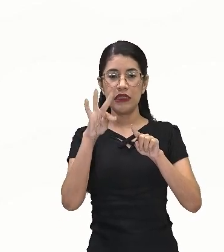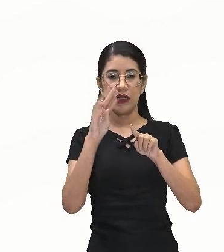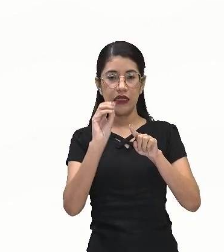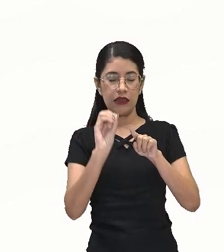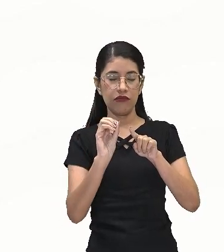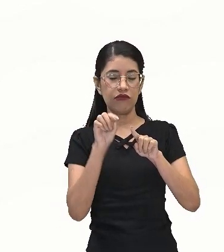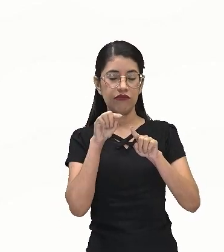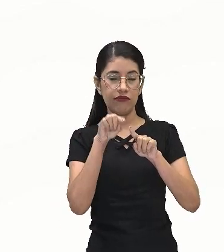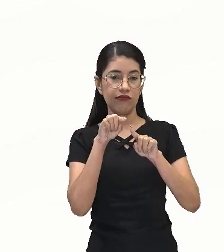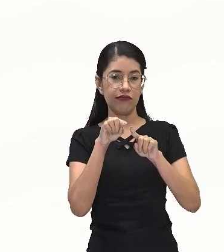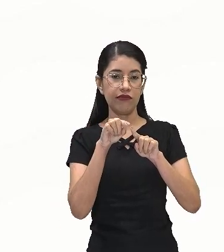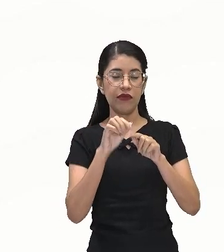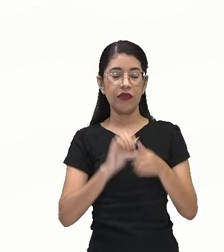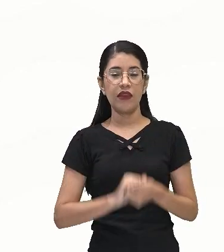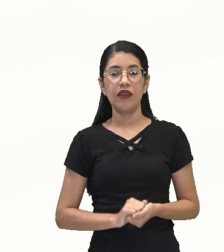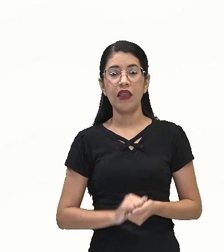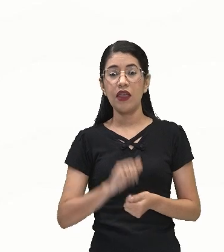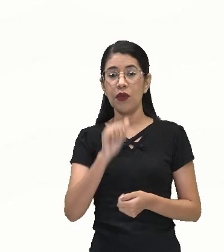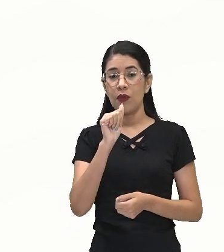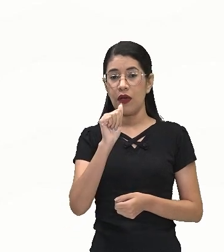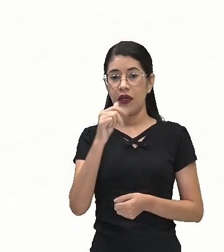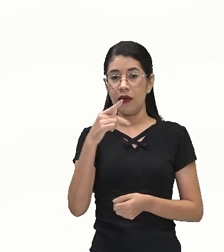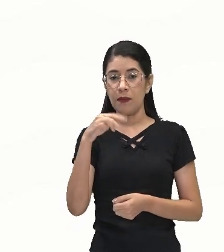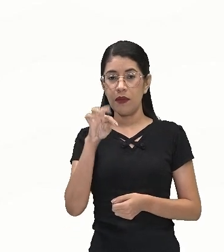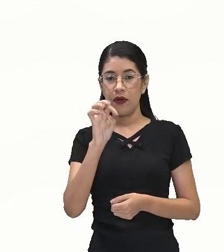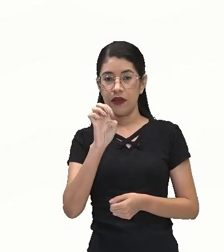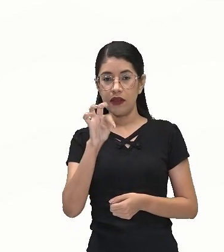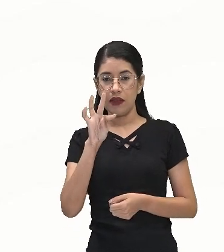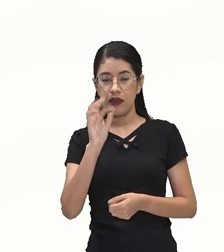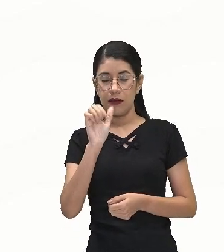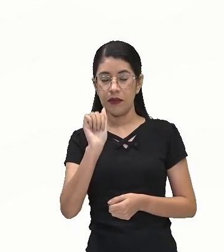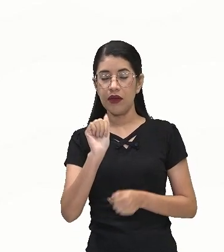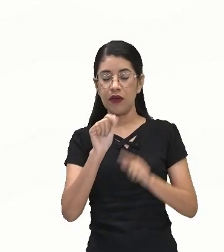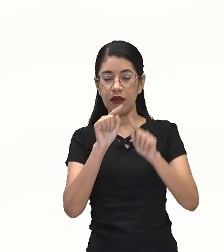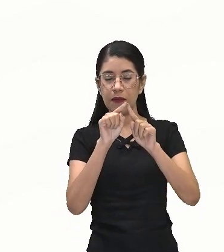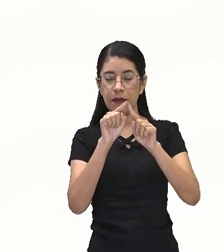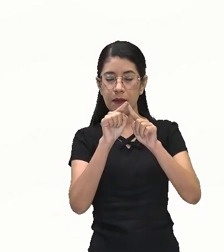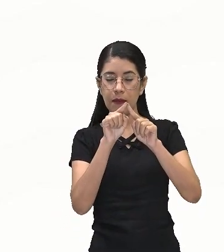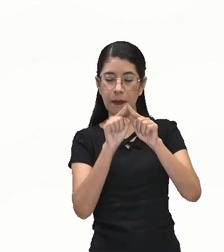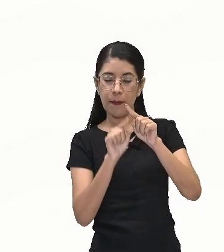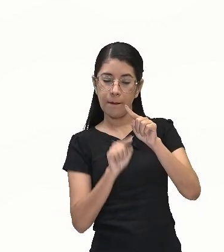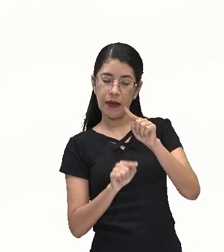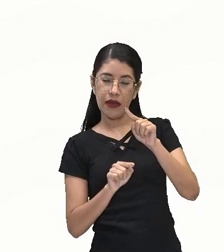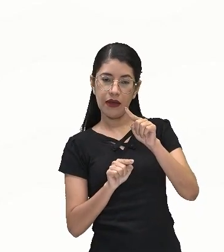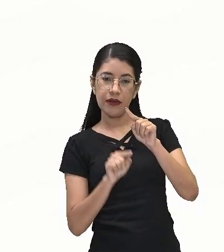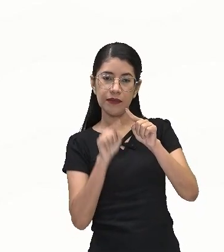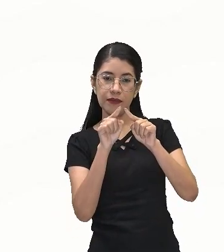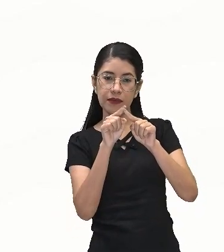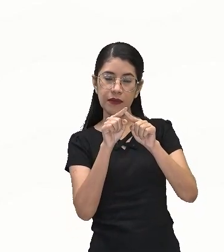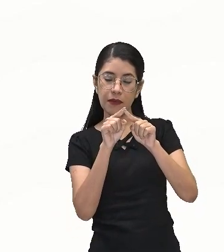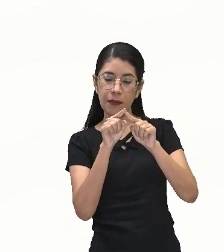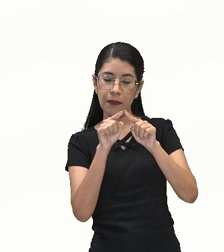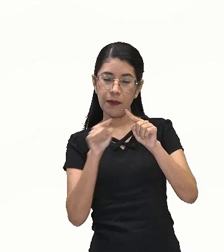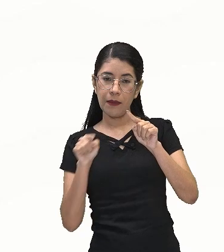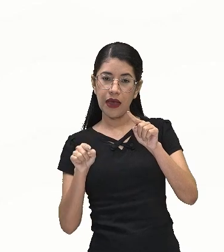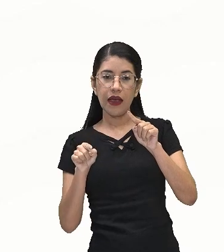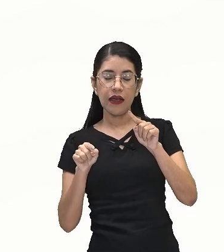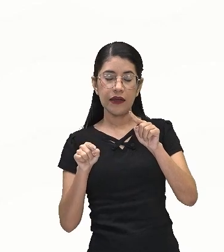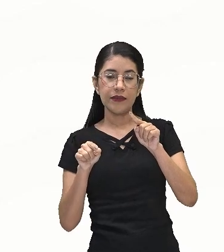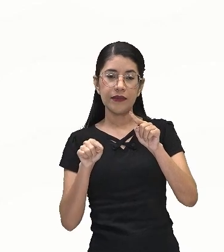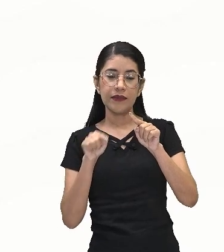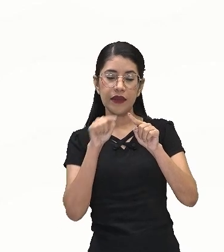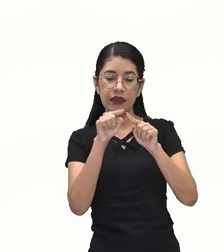tá? E quem é o apótema? É quando você sai do centro da figura, tá? Até exatamente